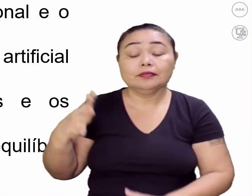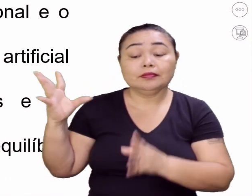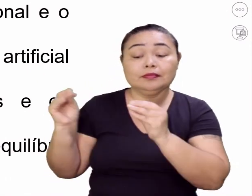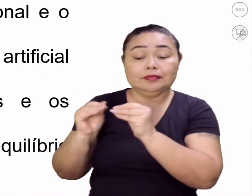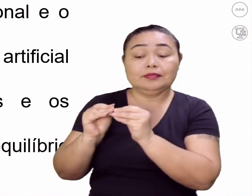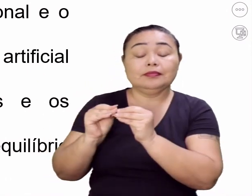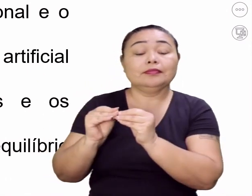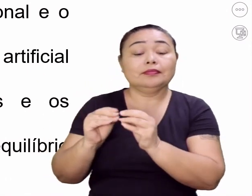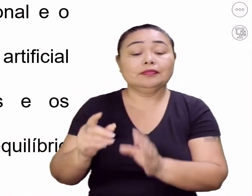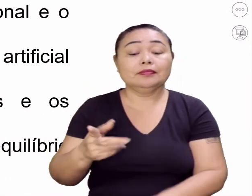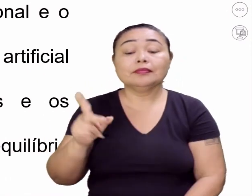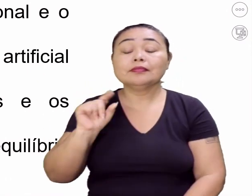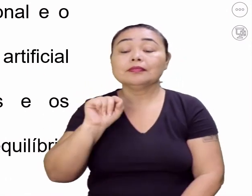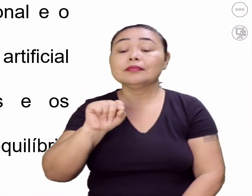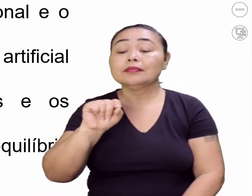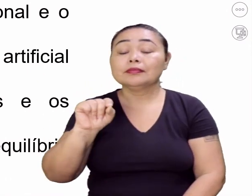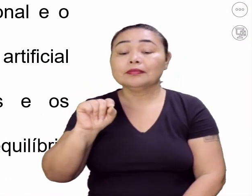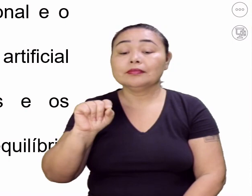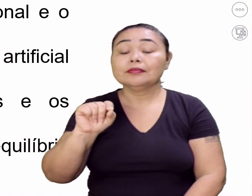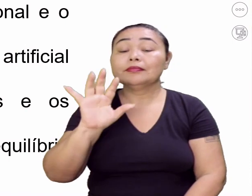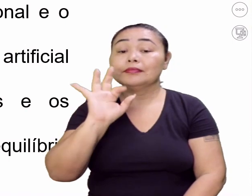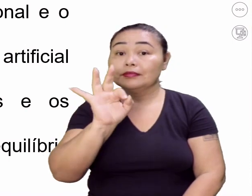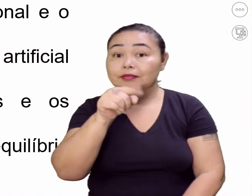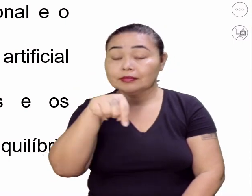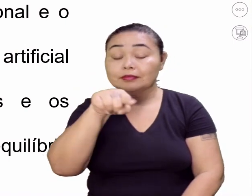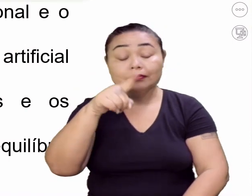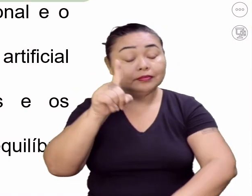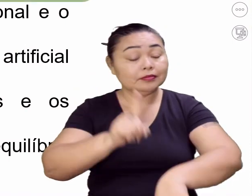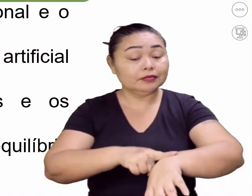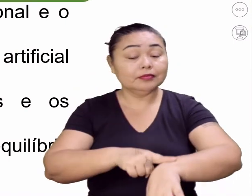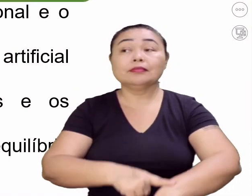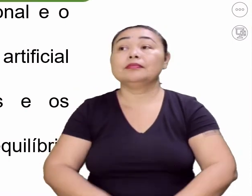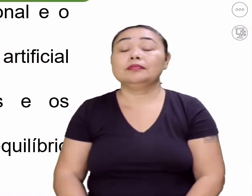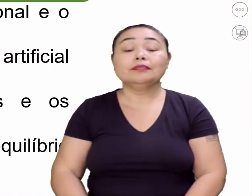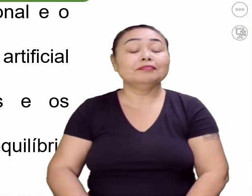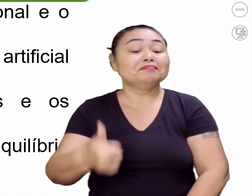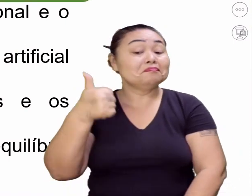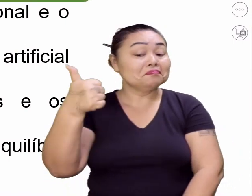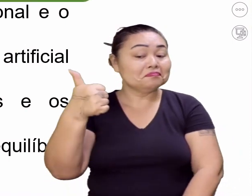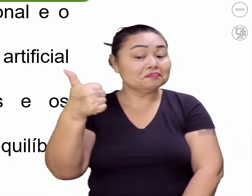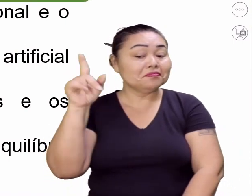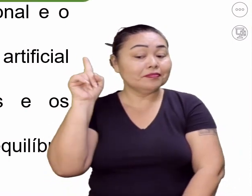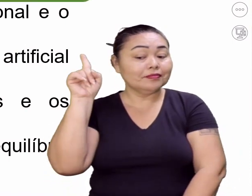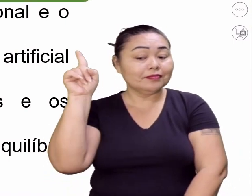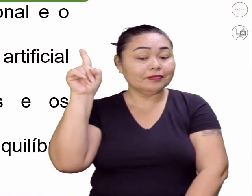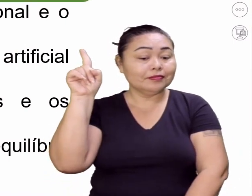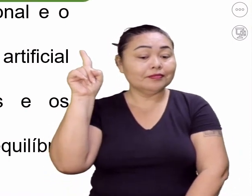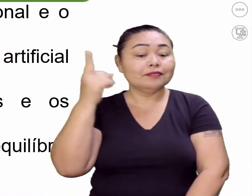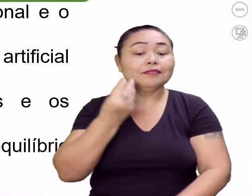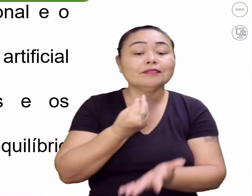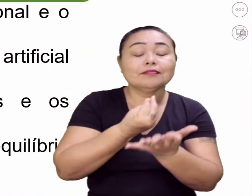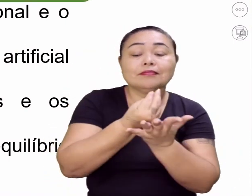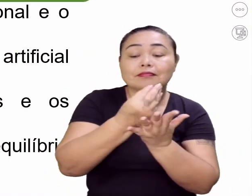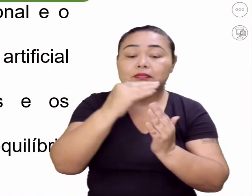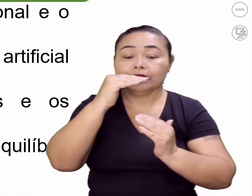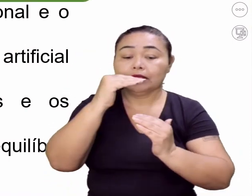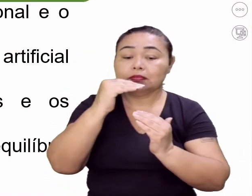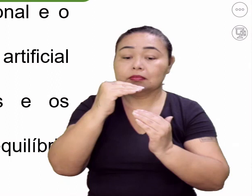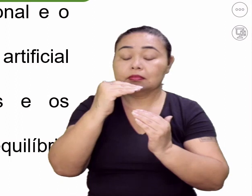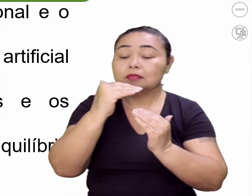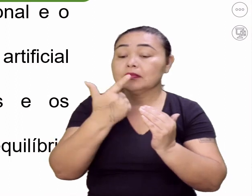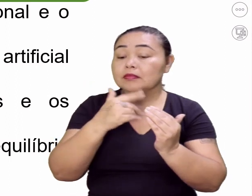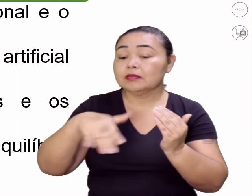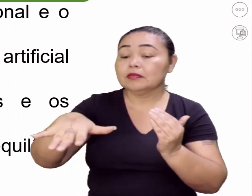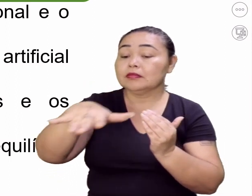resumo. O que tu acha? Eles acertaram? Na hora. Fechou, meu amigo. Então, a distribuição em relação